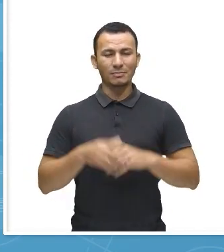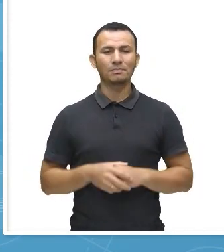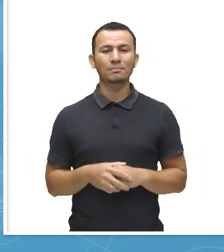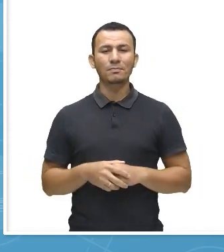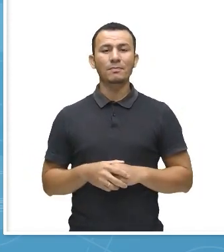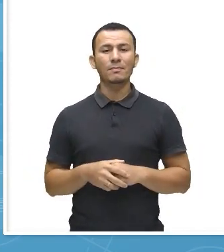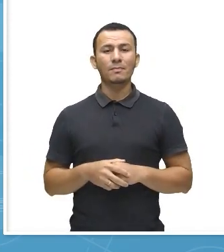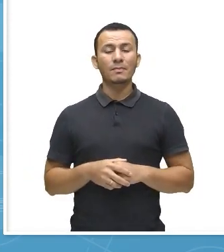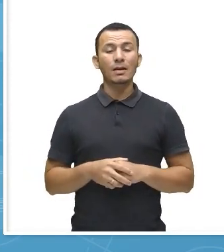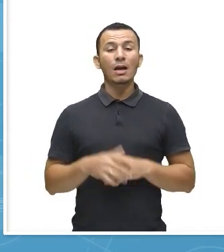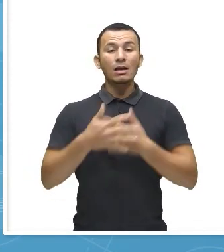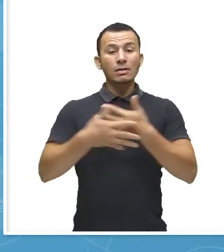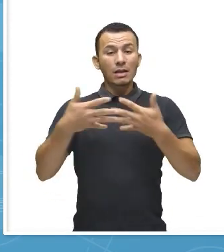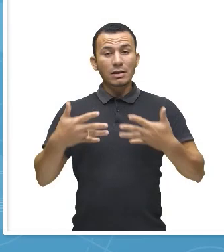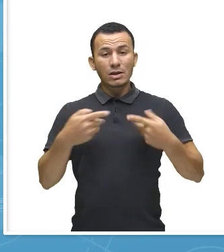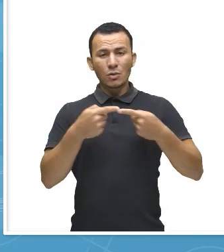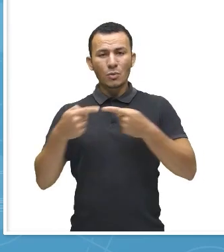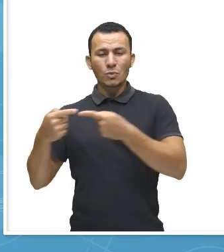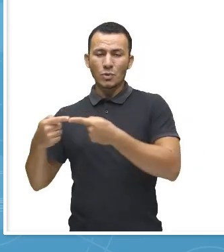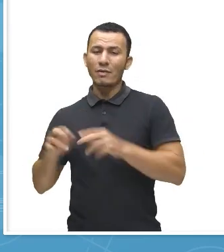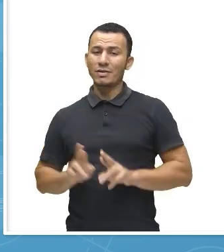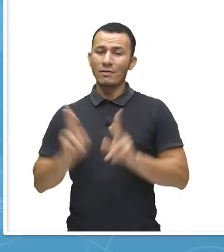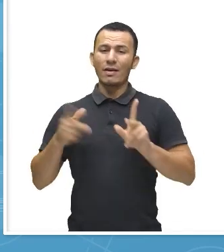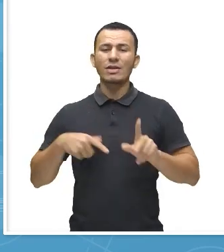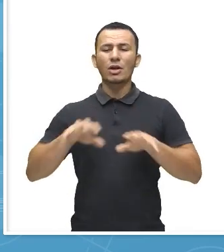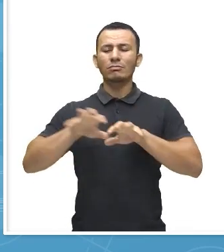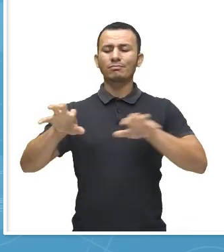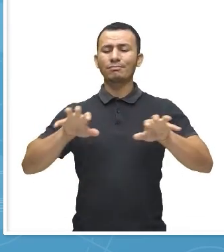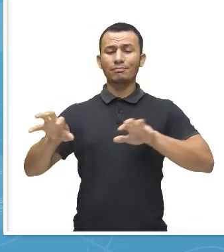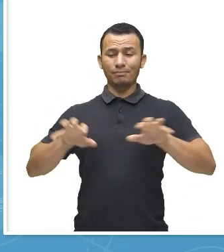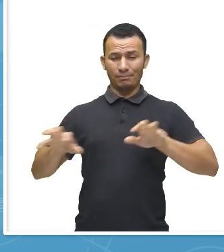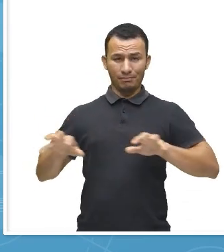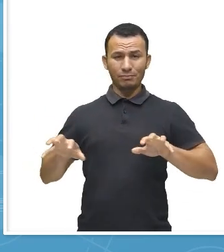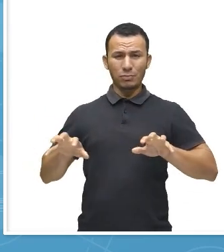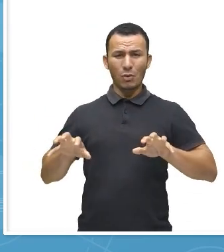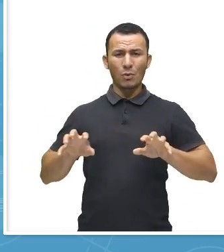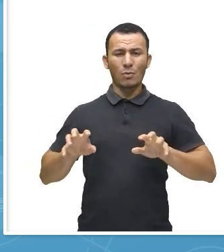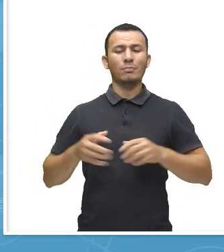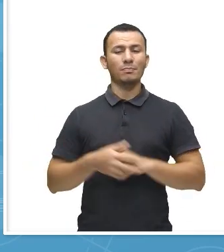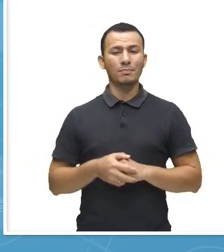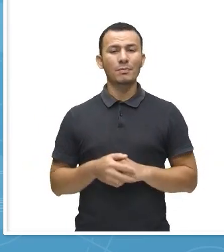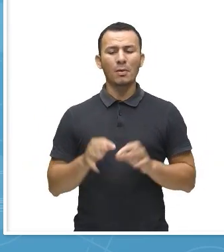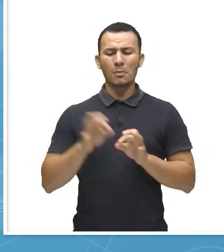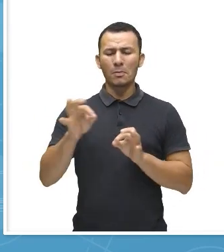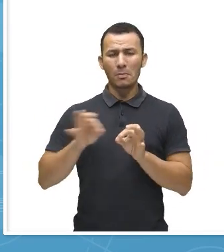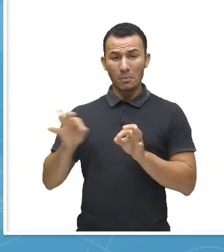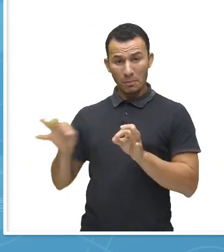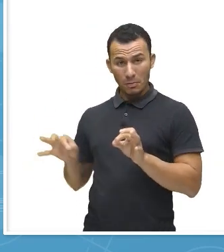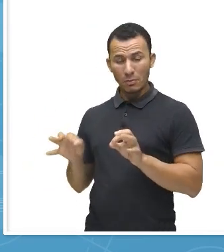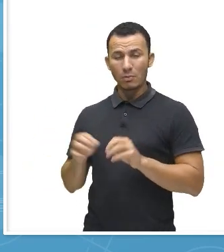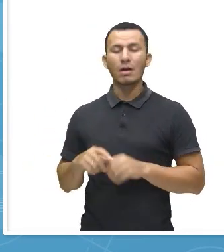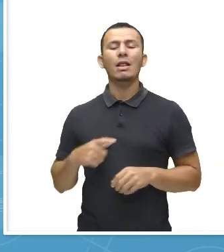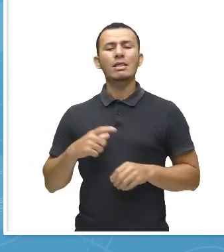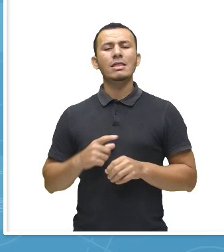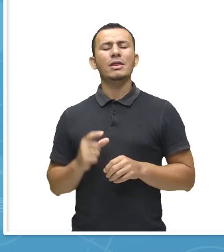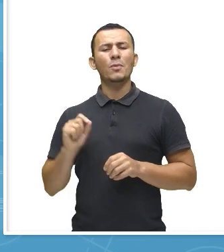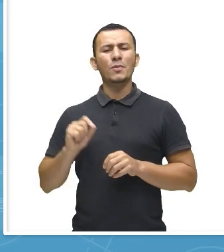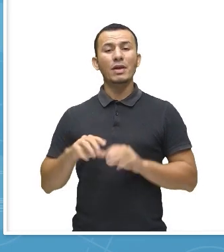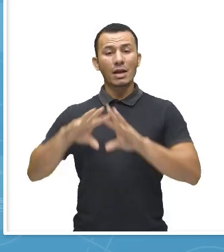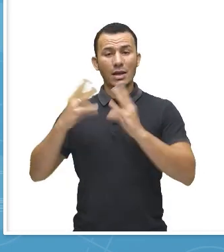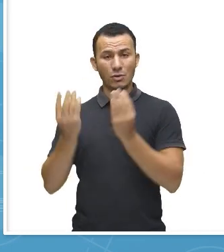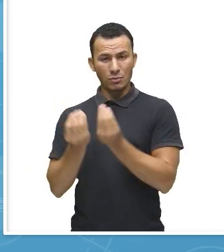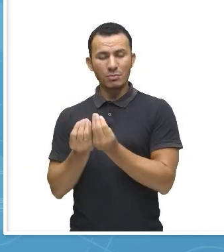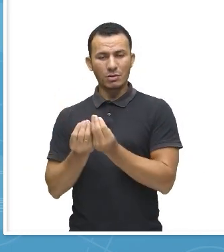conjuntivo, a gente vai ter aí células mais separadas umas das outras, e entre essas células nós vamos ter a substância